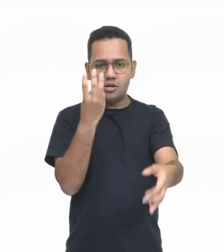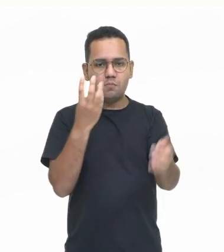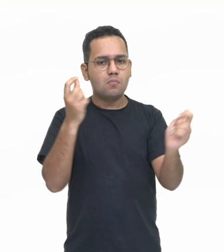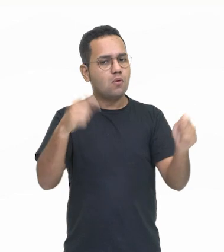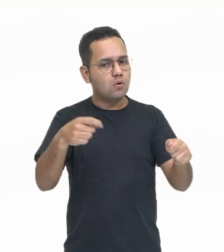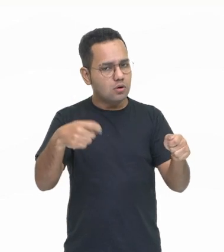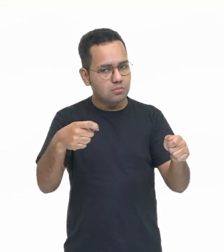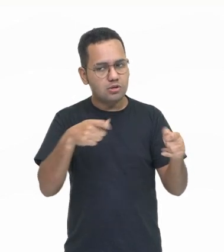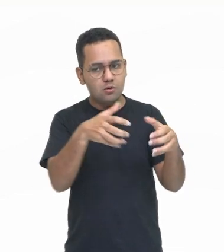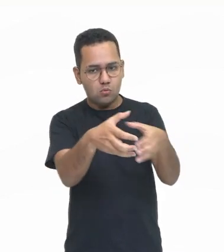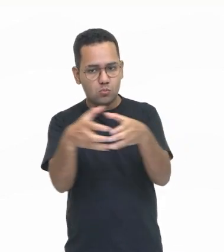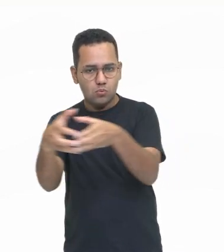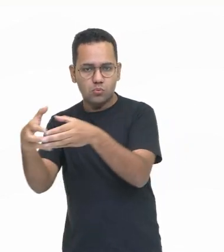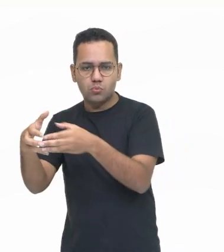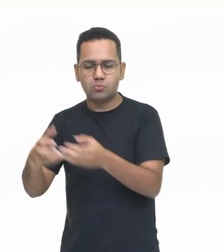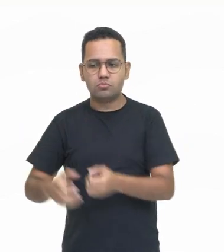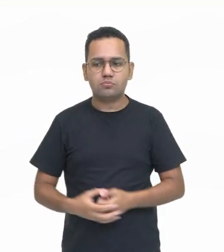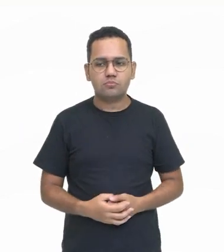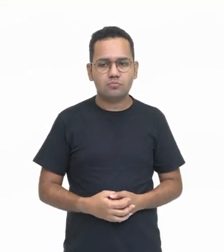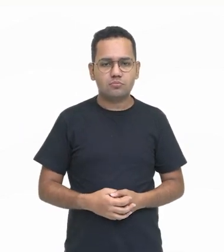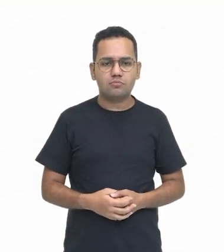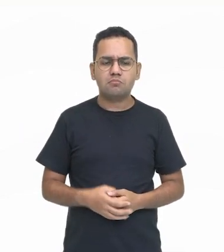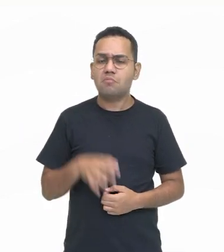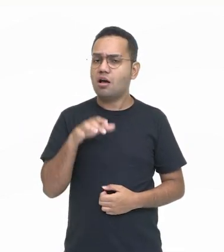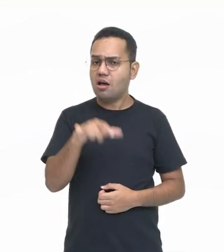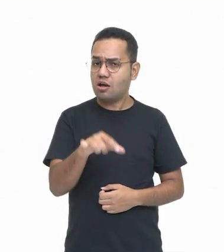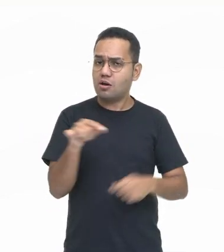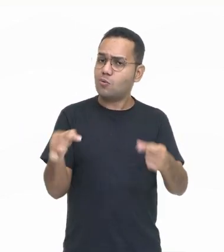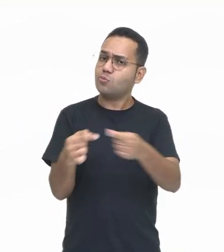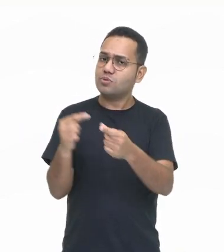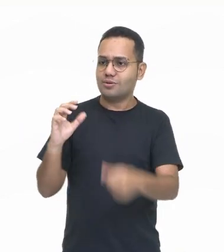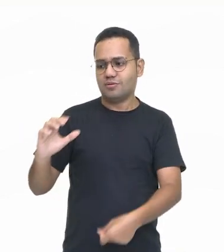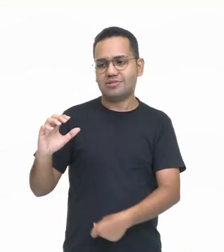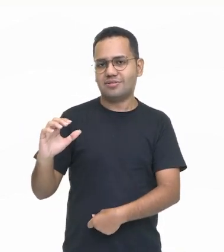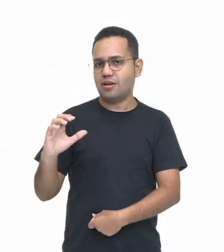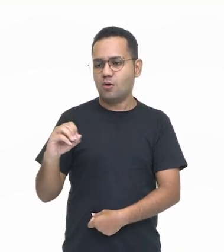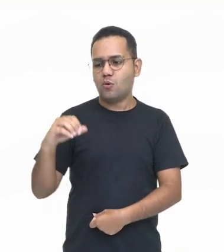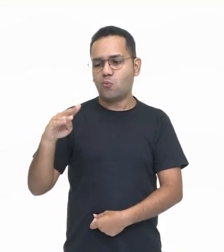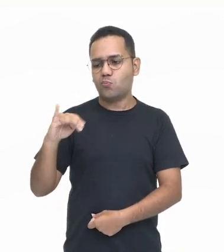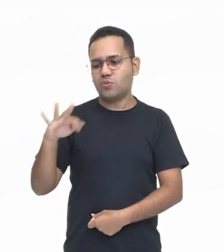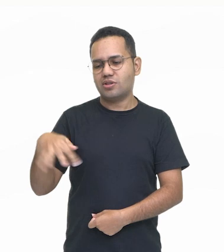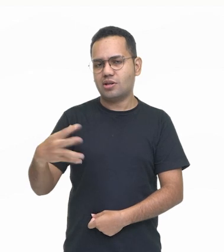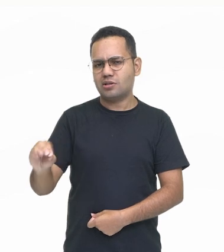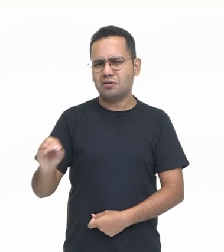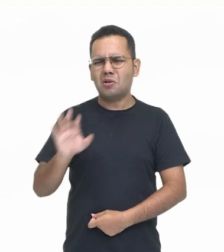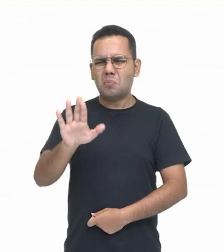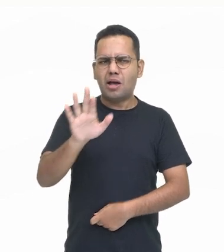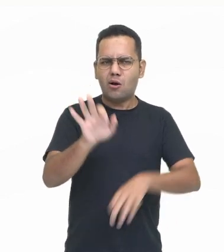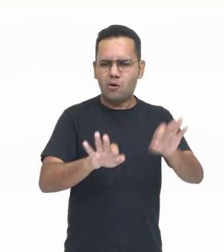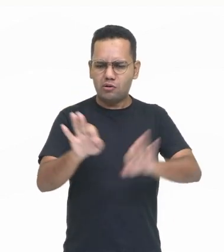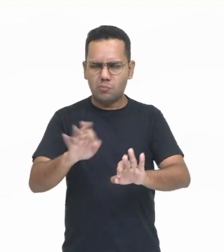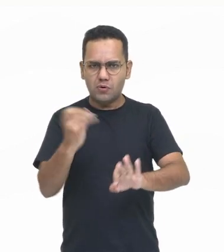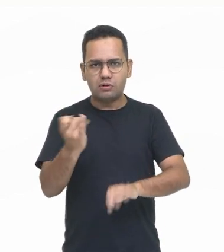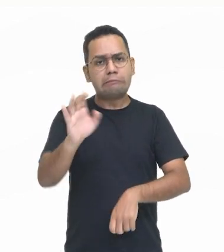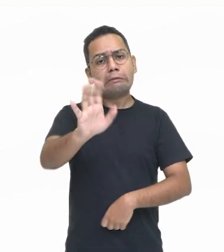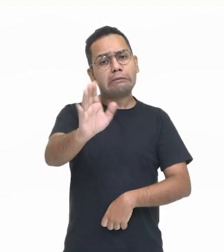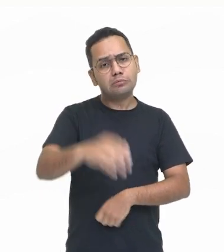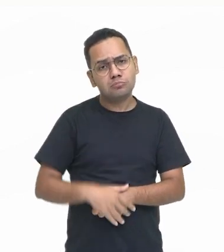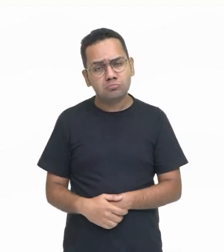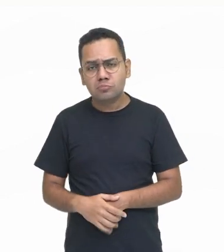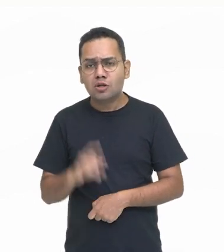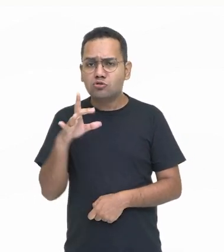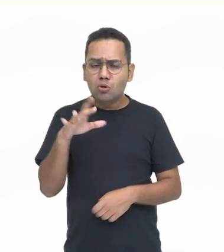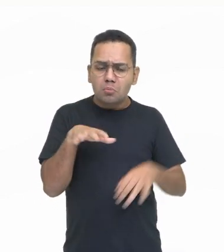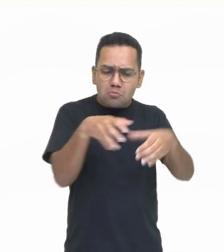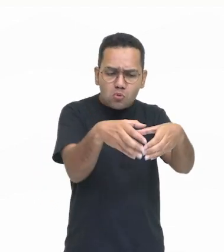a fórmula da combinação. Por quê? Pessoal, a ordem com a qual ele vai fazer essa escolha não importa, ele só quer formar equipes, tá bom?